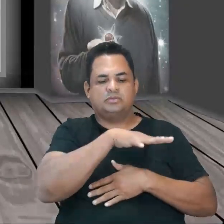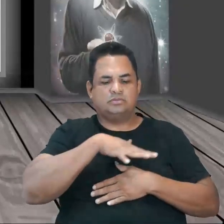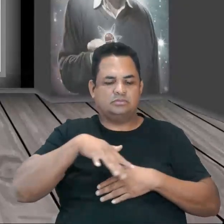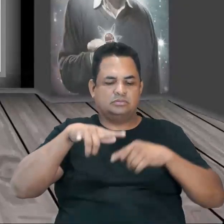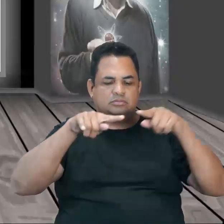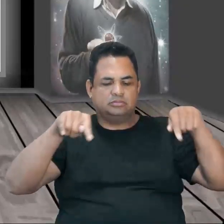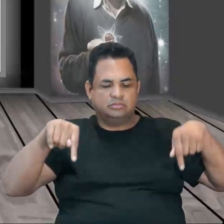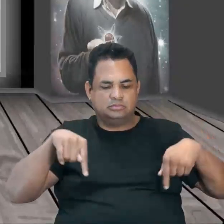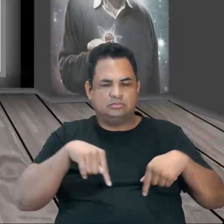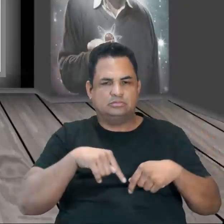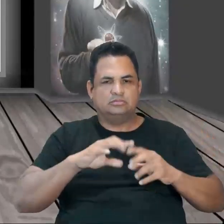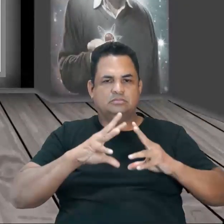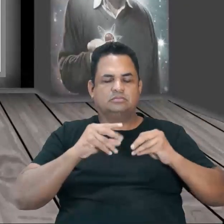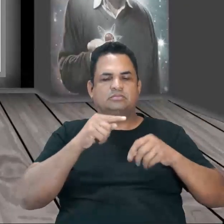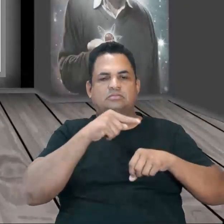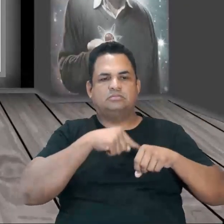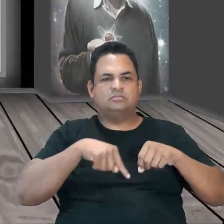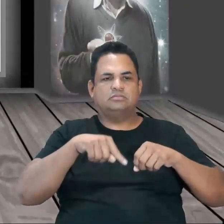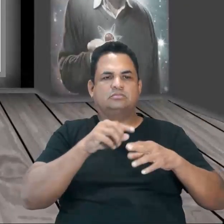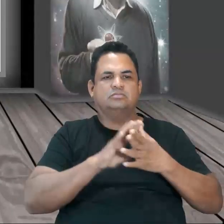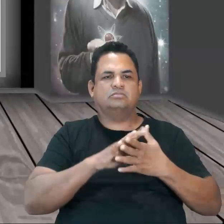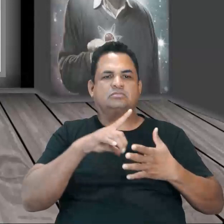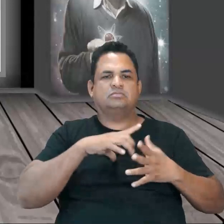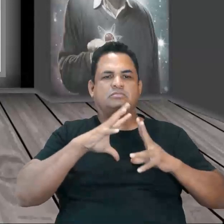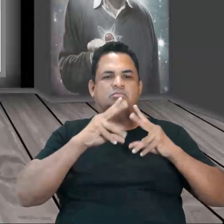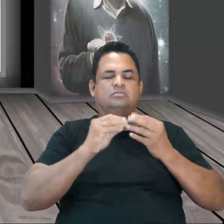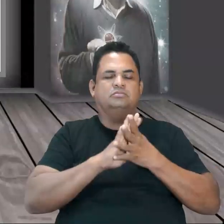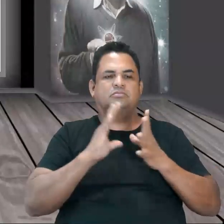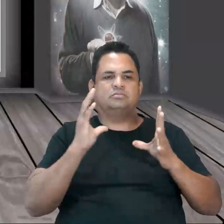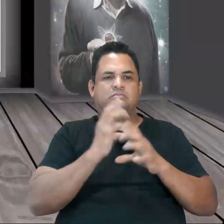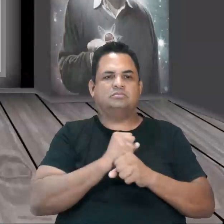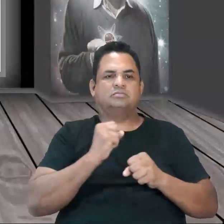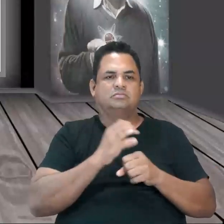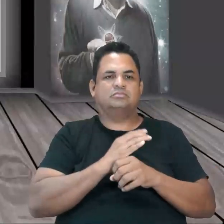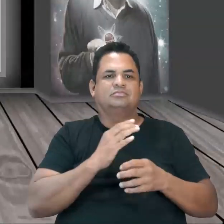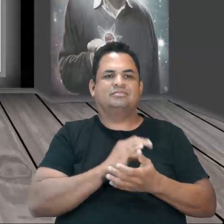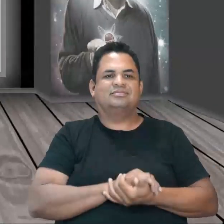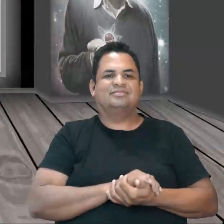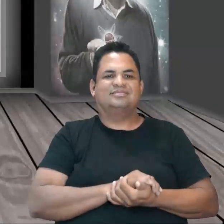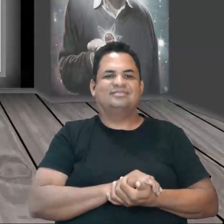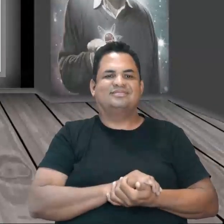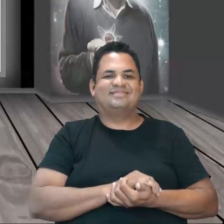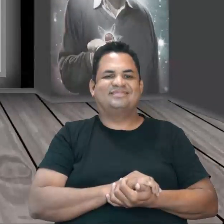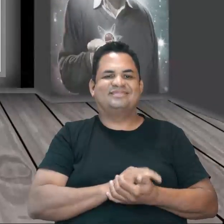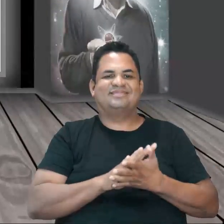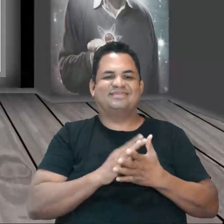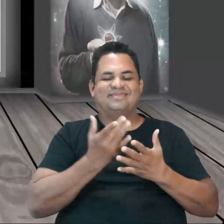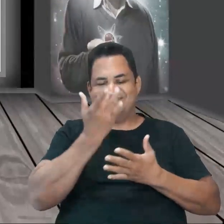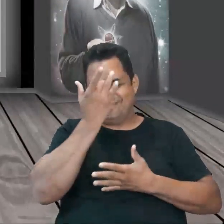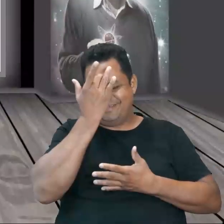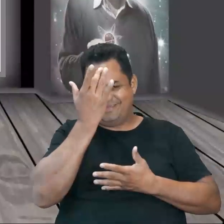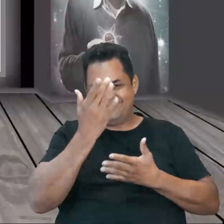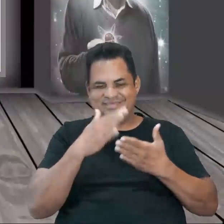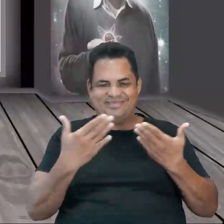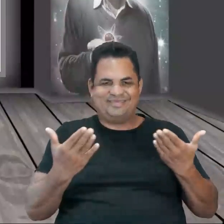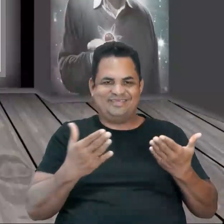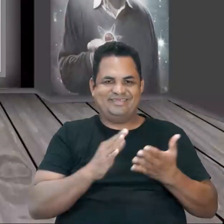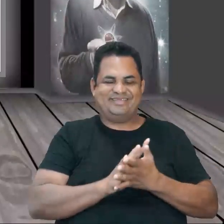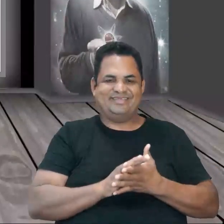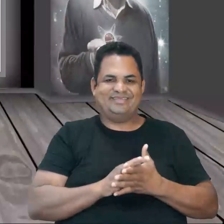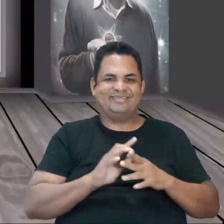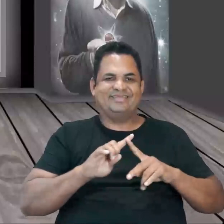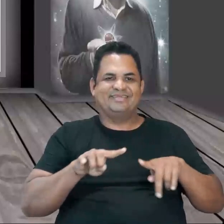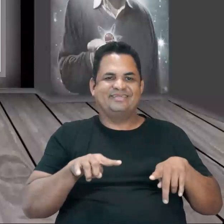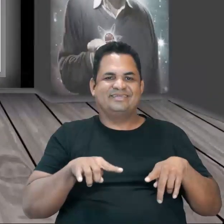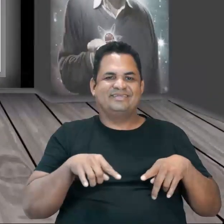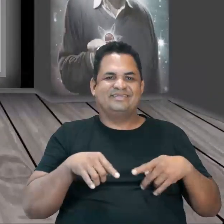total daquela esfera, e tem todo um cálculo para isso. Esfera, chamou de esfera? Para facilitar, então para facilitar o pessoal,